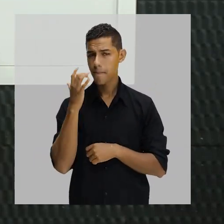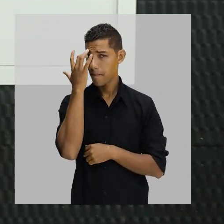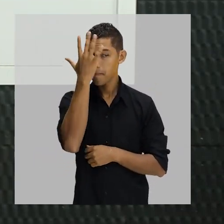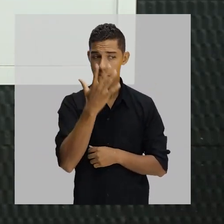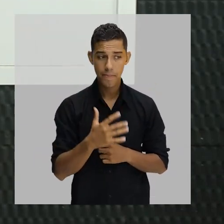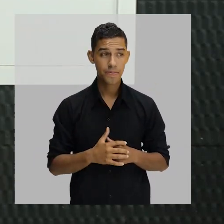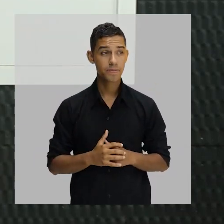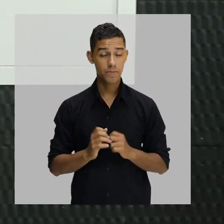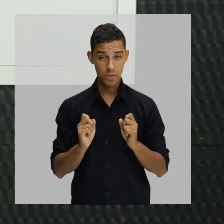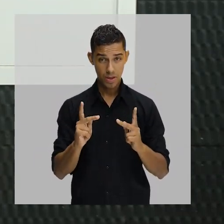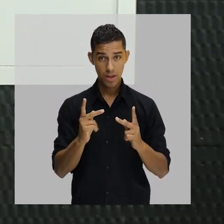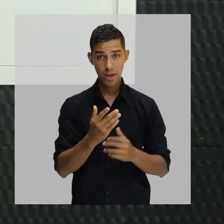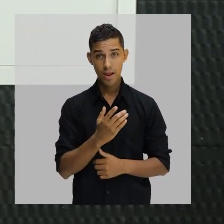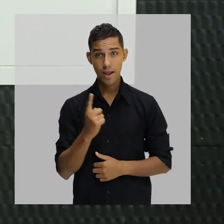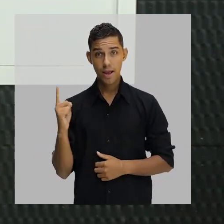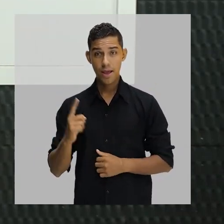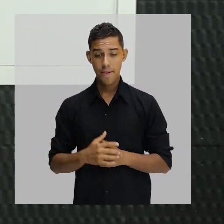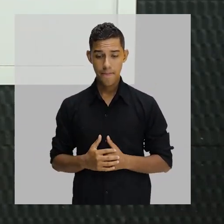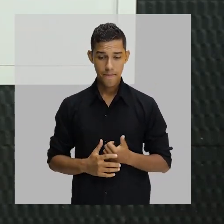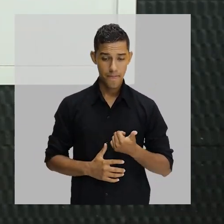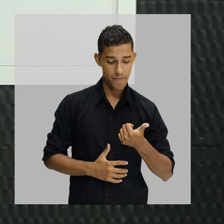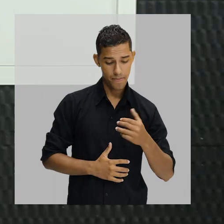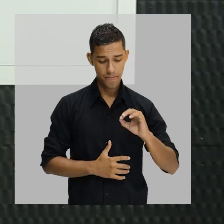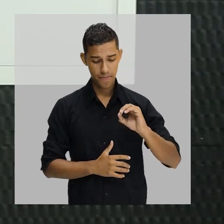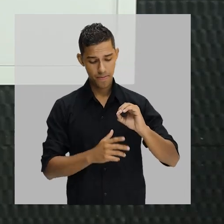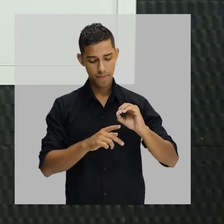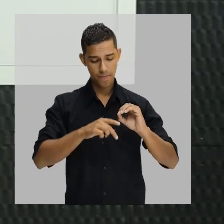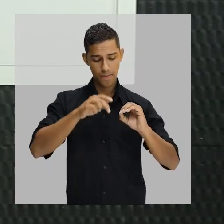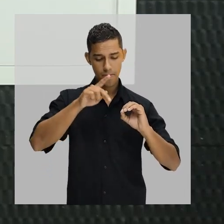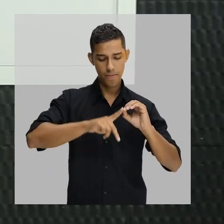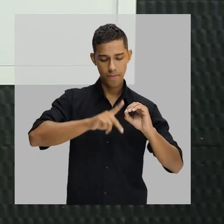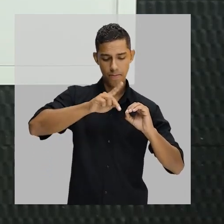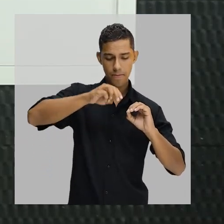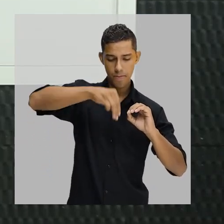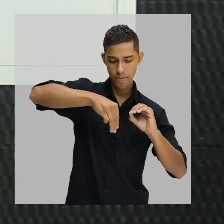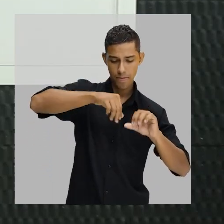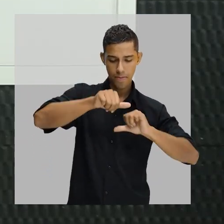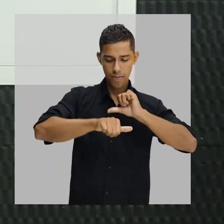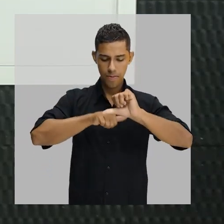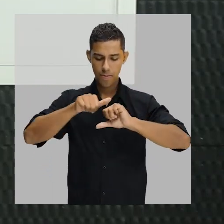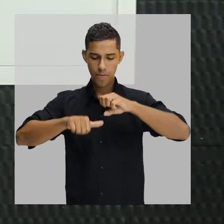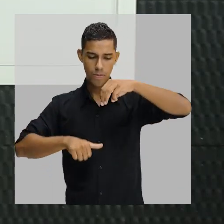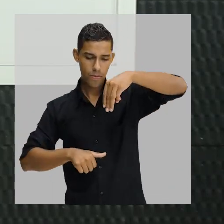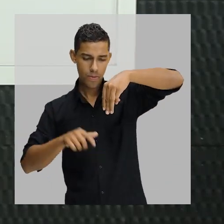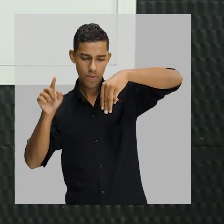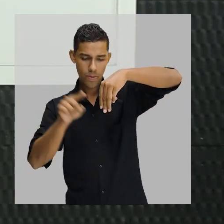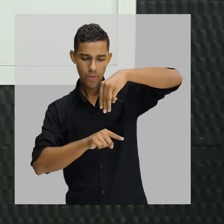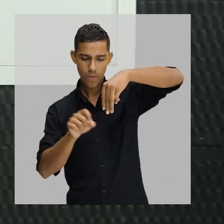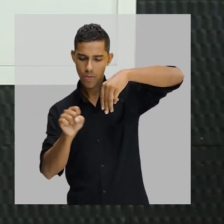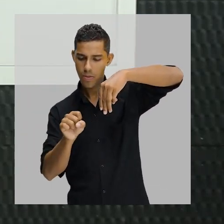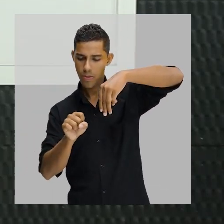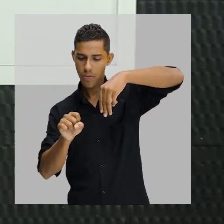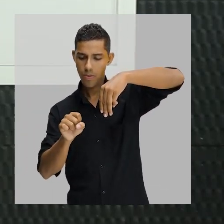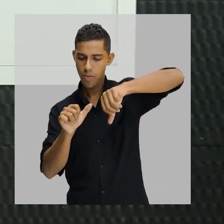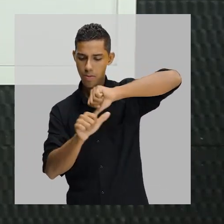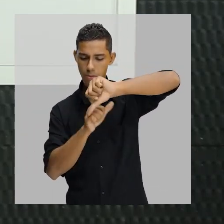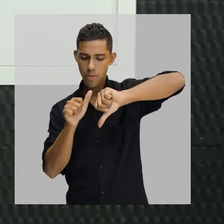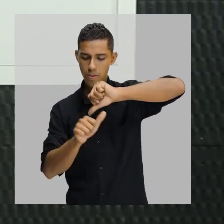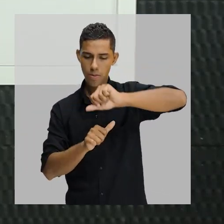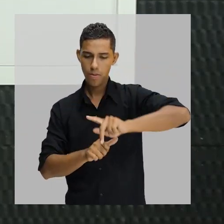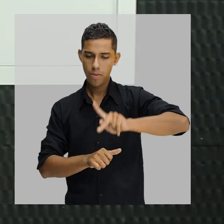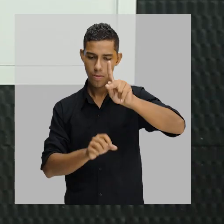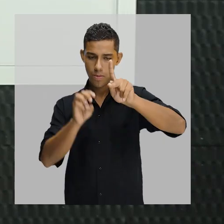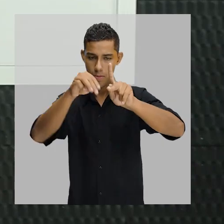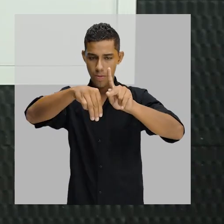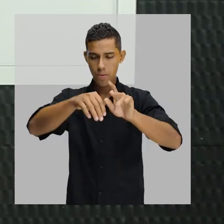o seguinte: 10 quilômetros por hora. Como é que eu transformo de metros por segundo, né, para quilômetros por hora? Muito simples,